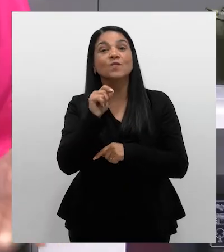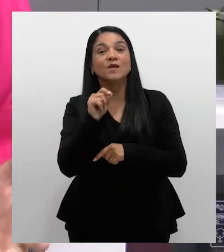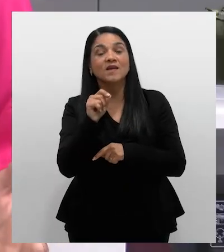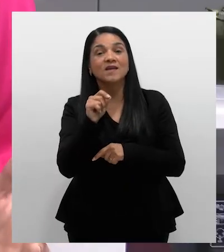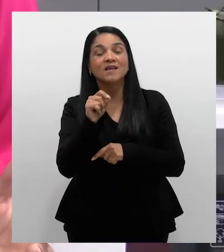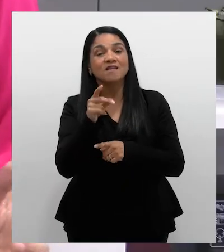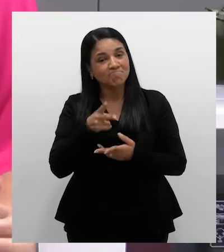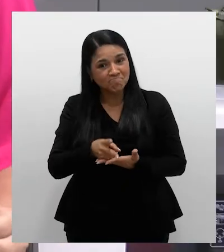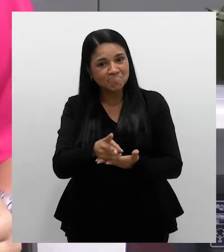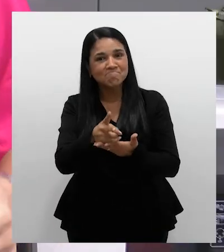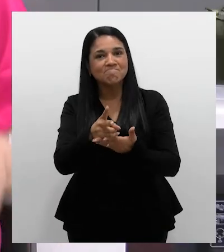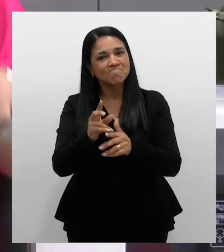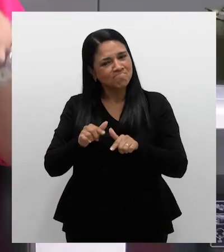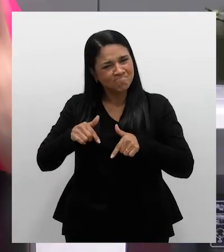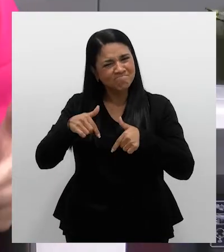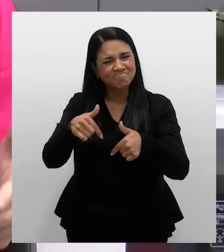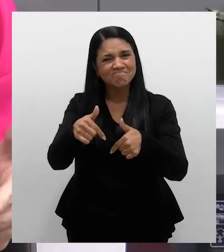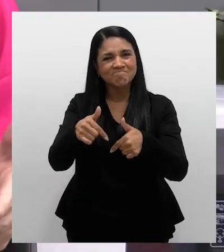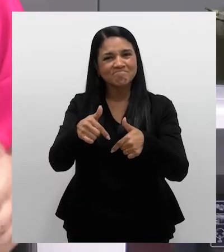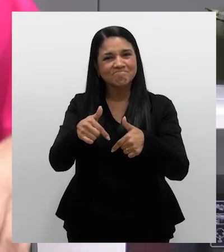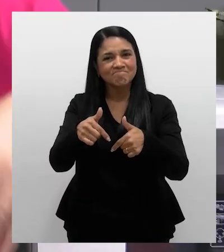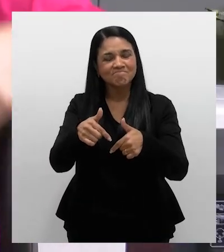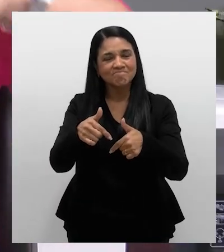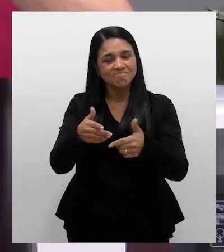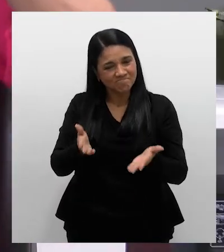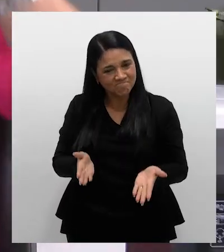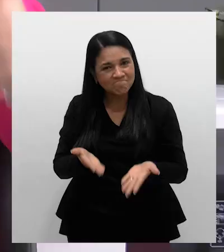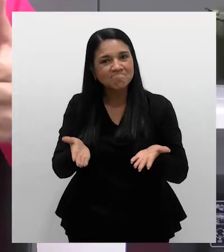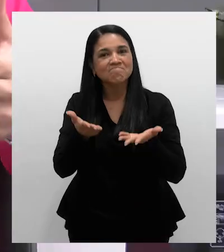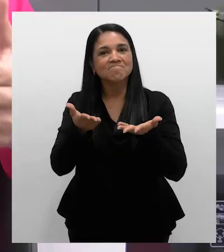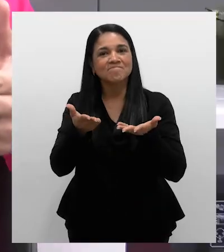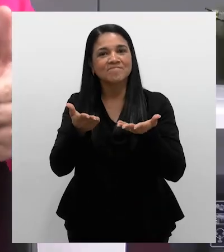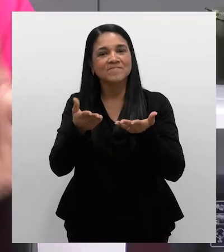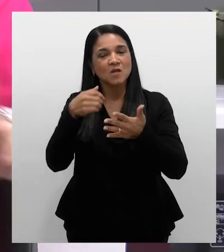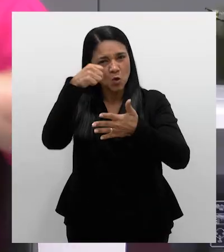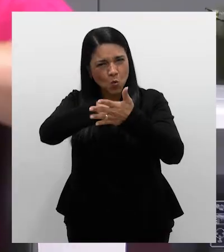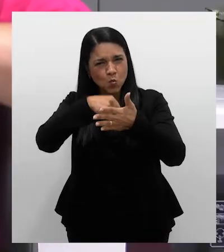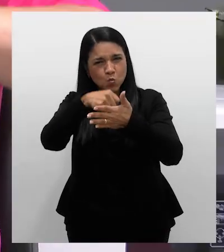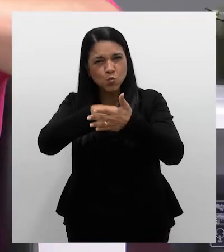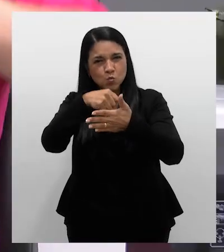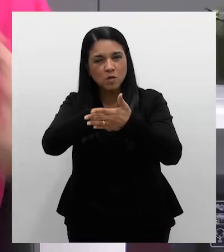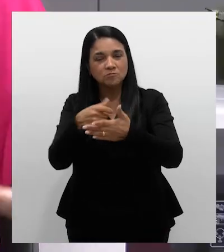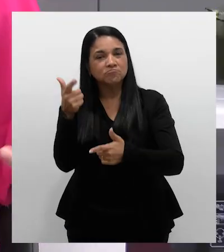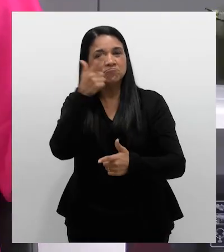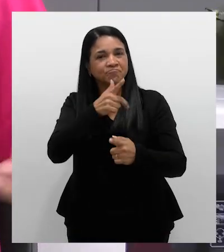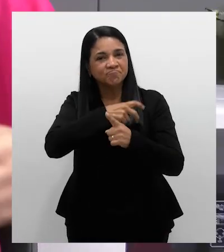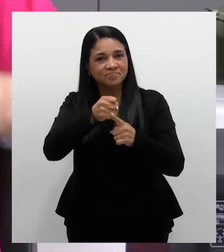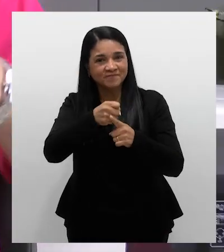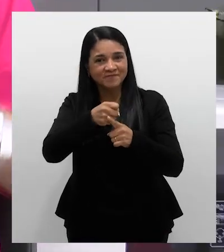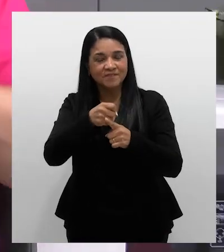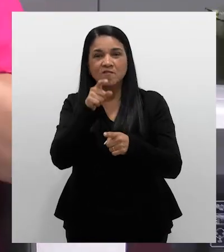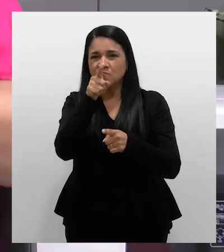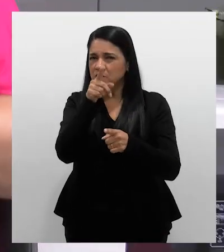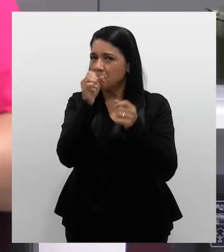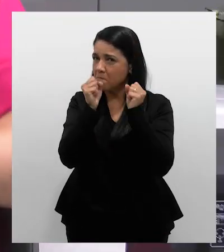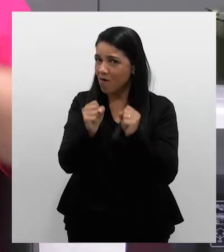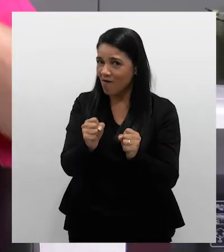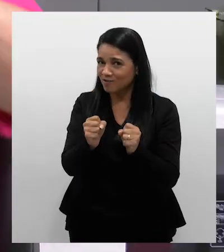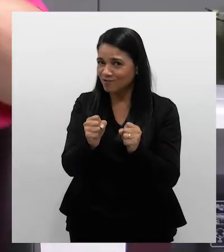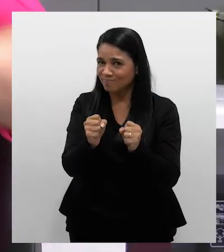e dizer o seguinte, né? É para frente que se anda, é para cima que se olha Isso. e é lutando que se